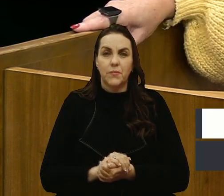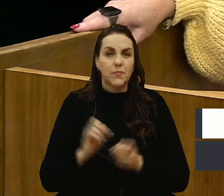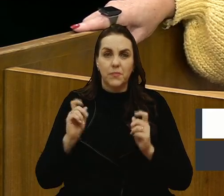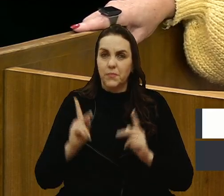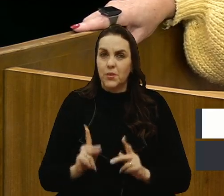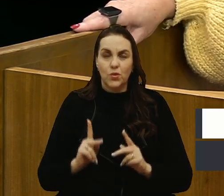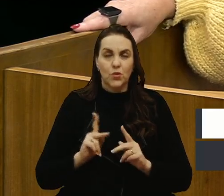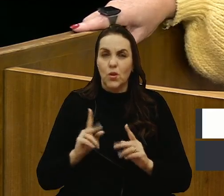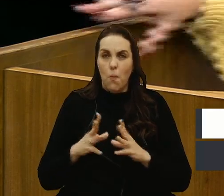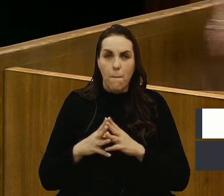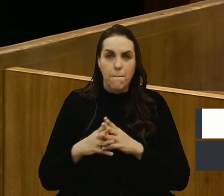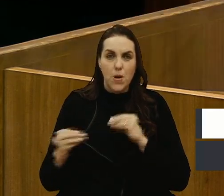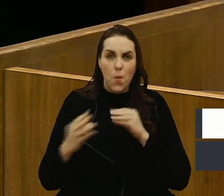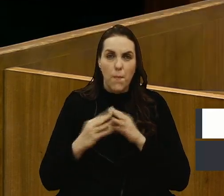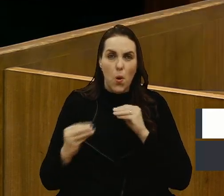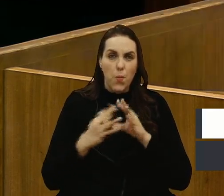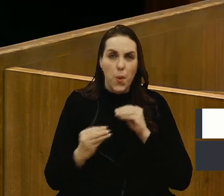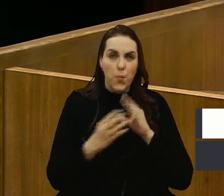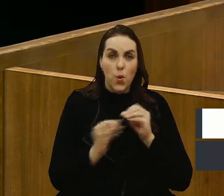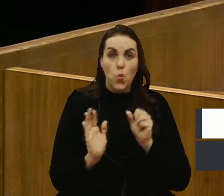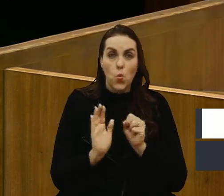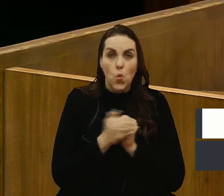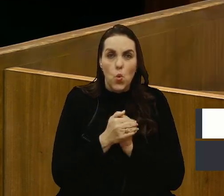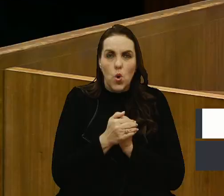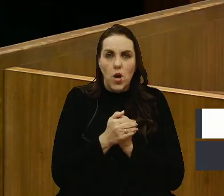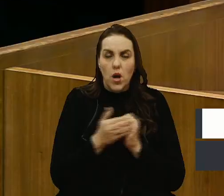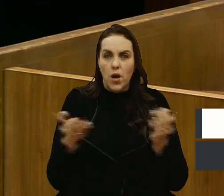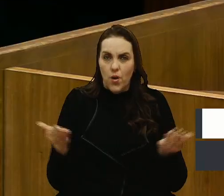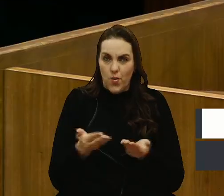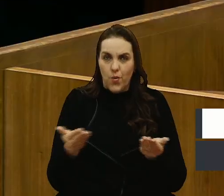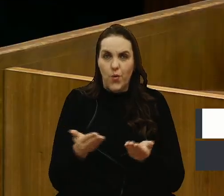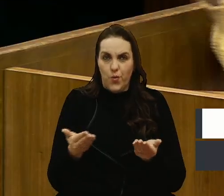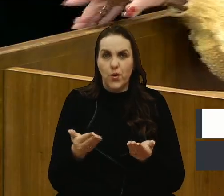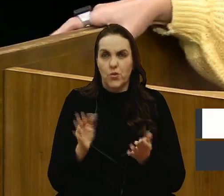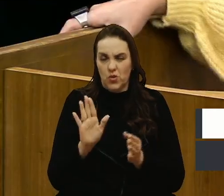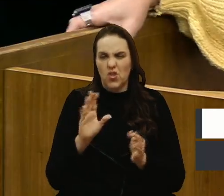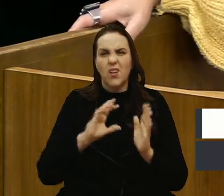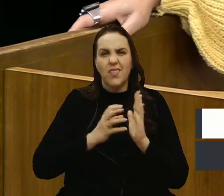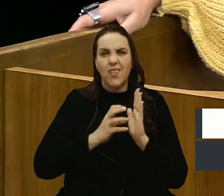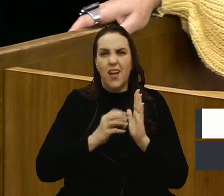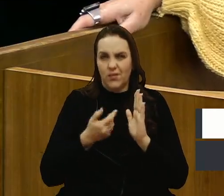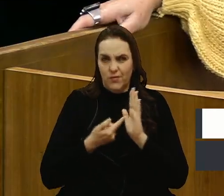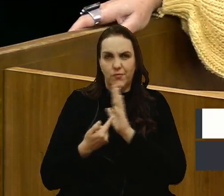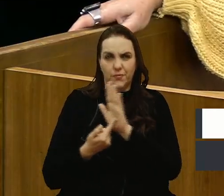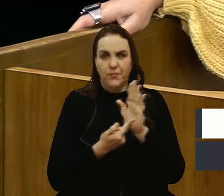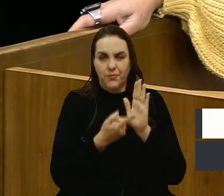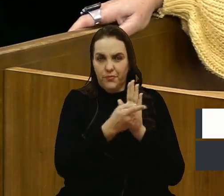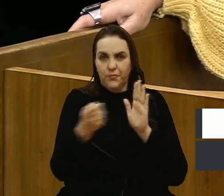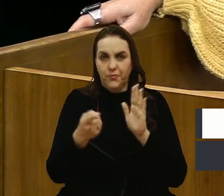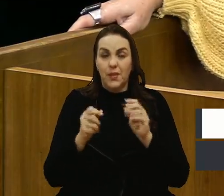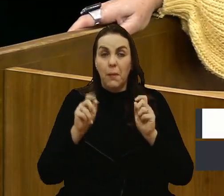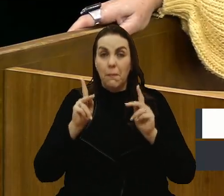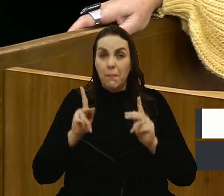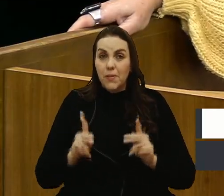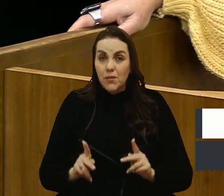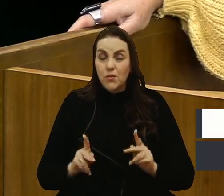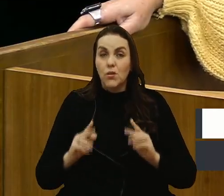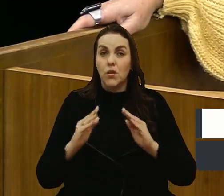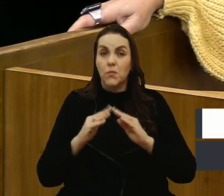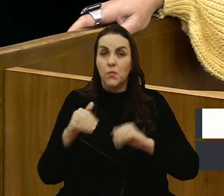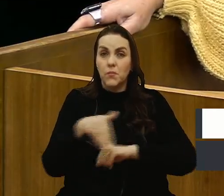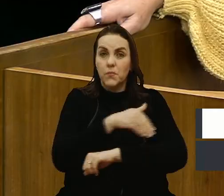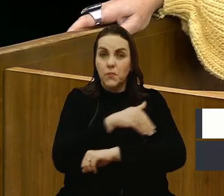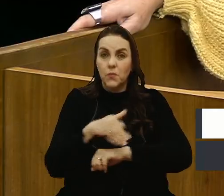eram mais encontradas, as pessoas se escondiam. Hoje nós temos, só vou dar um dado, pessoas em situação de rua